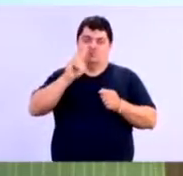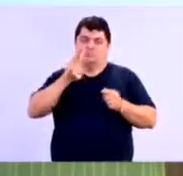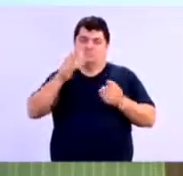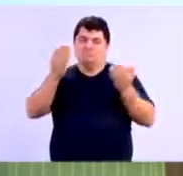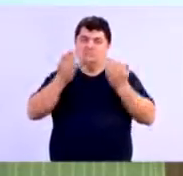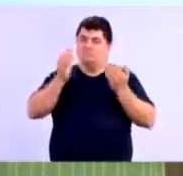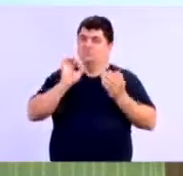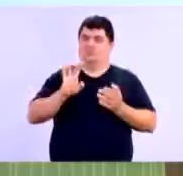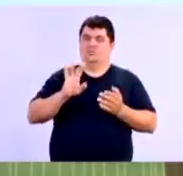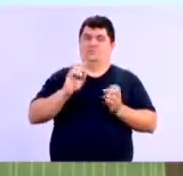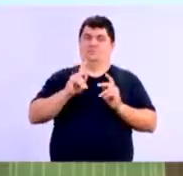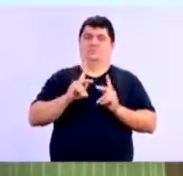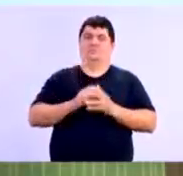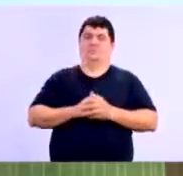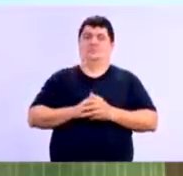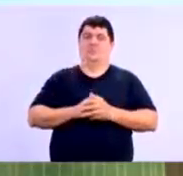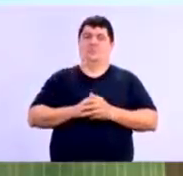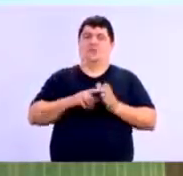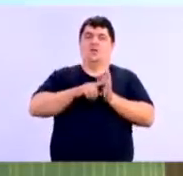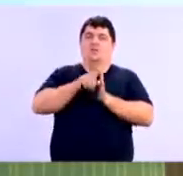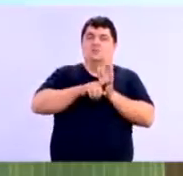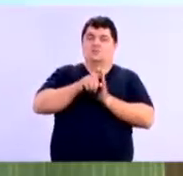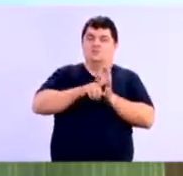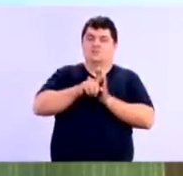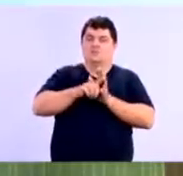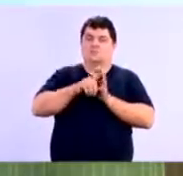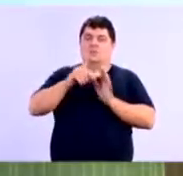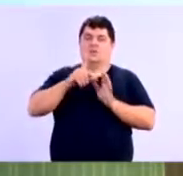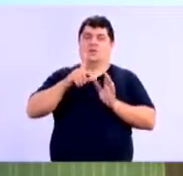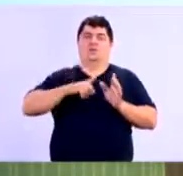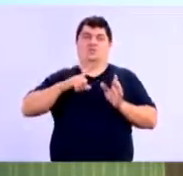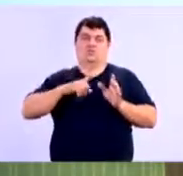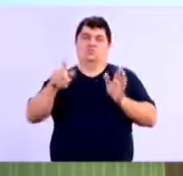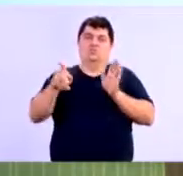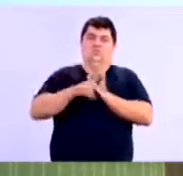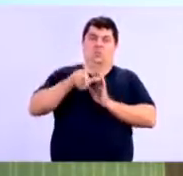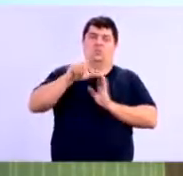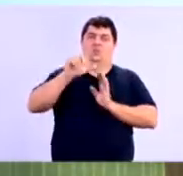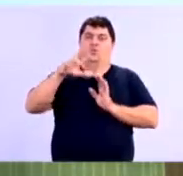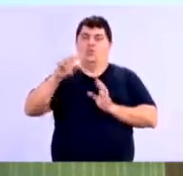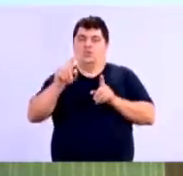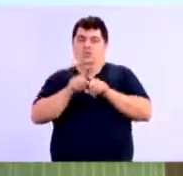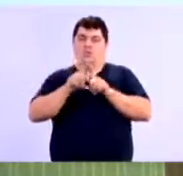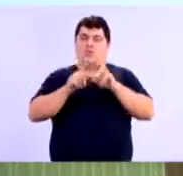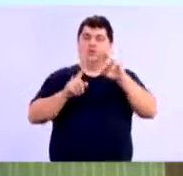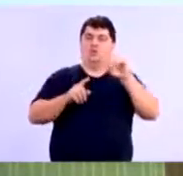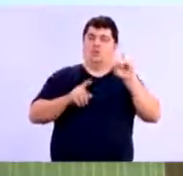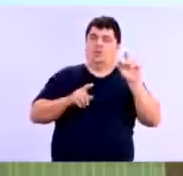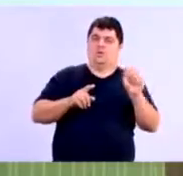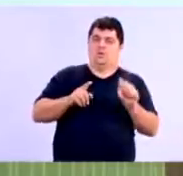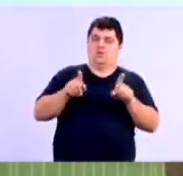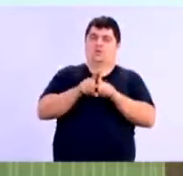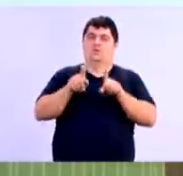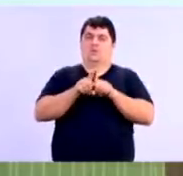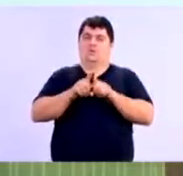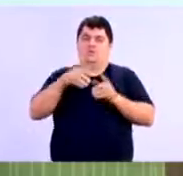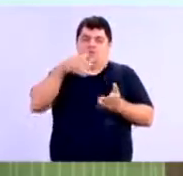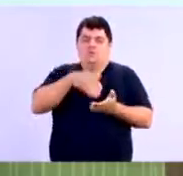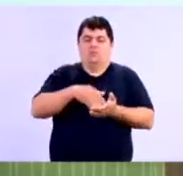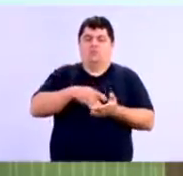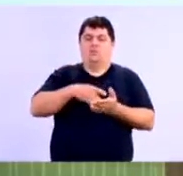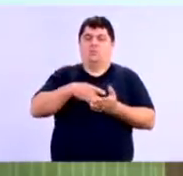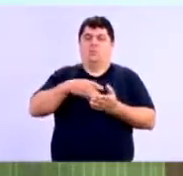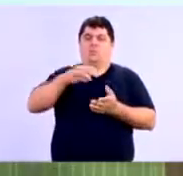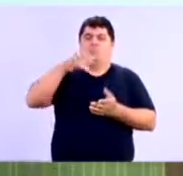valores, ok? As nossas questões para hoje é relacionada à lucratividade e rentabilidade, e no final alguma coisa sobre margem de lucro,